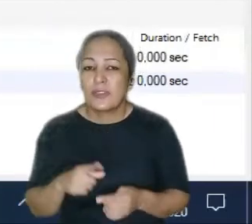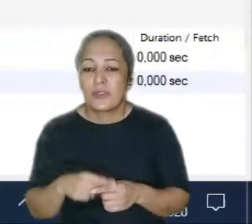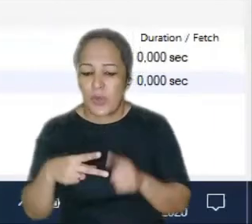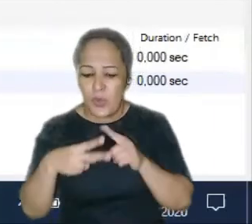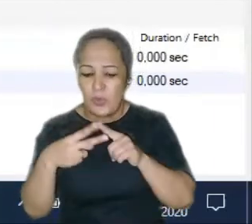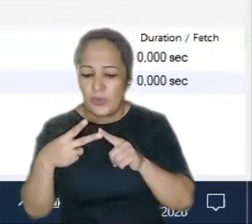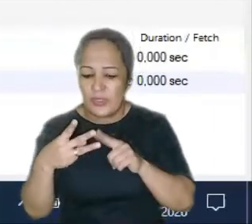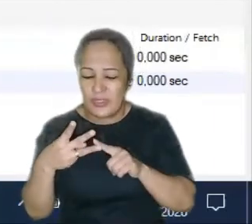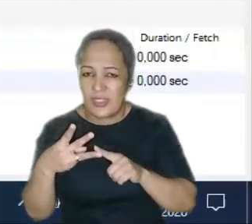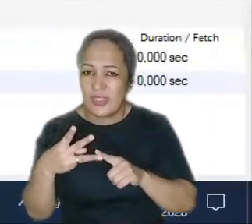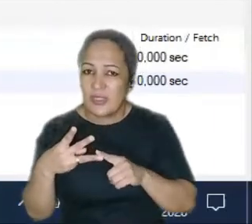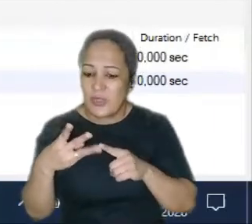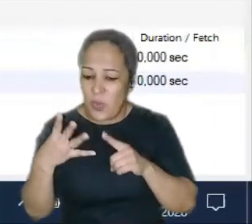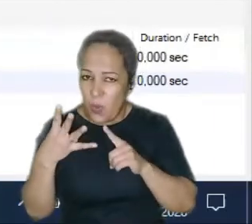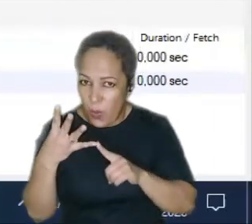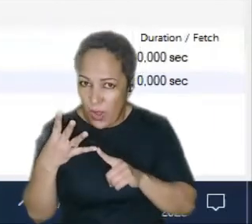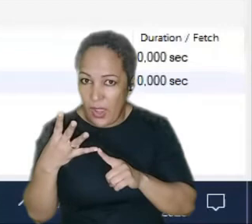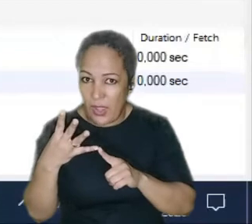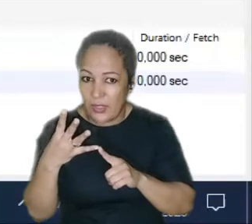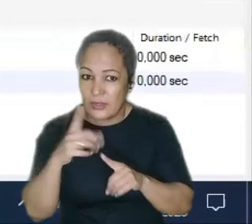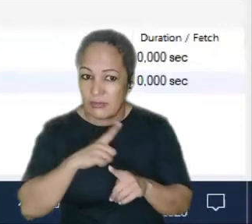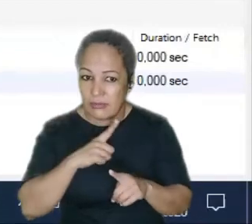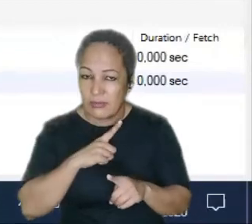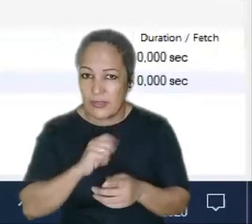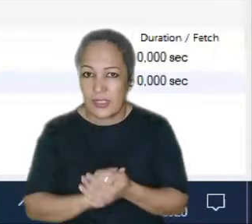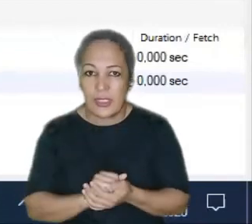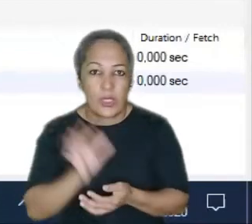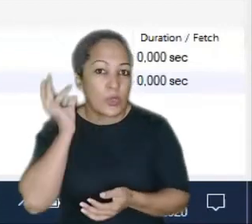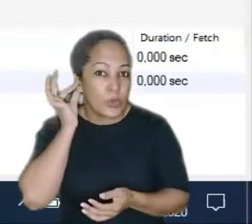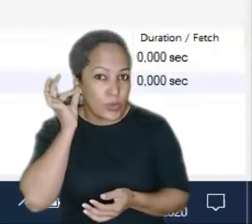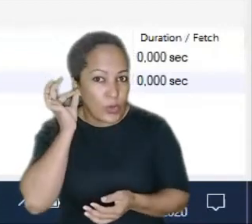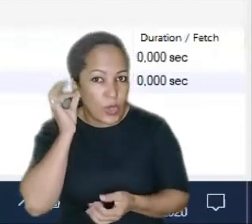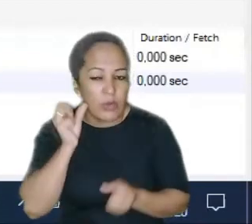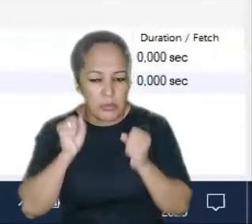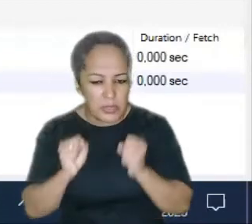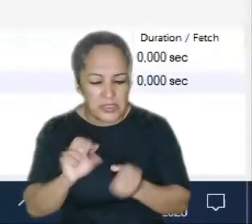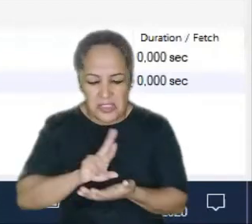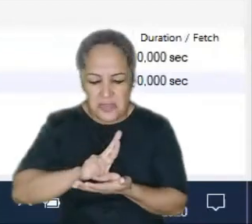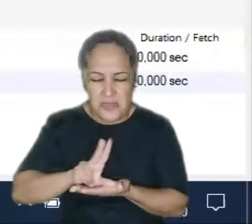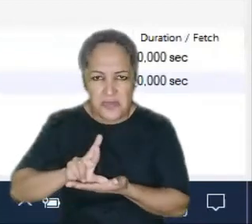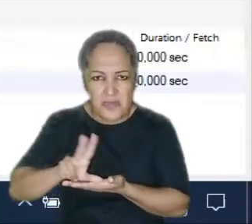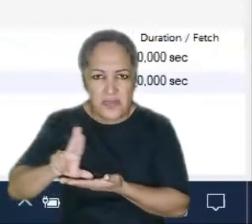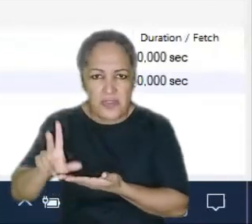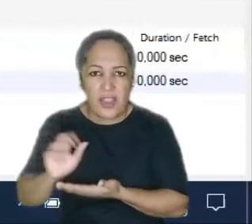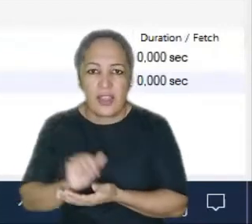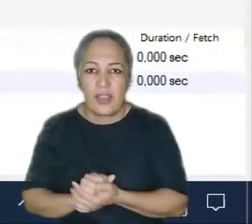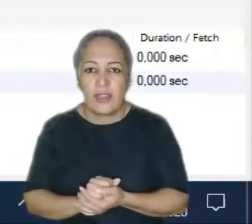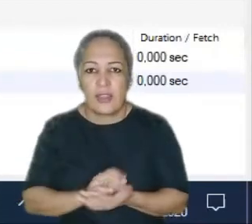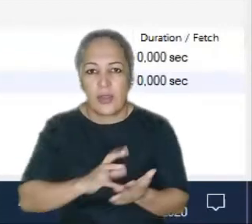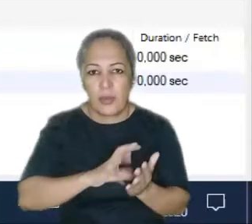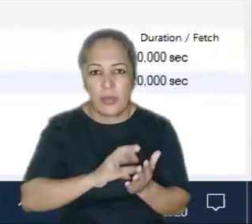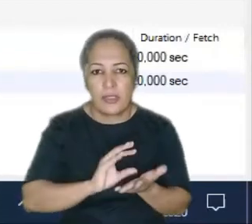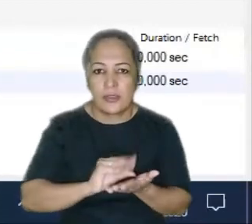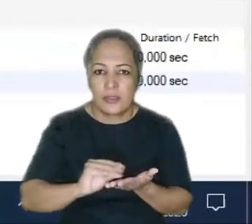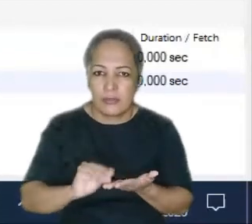dados. Top. Posso ter várias bases de dados, não tem limite aqui, tá?